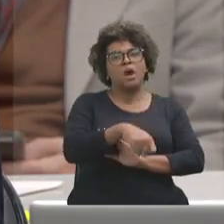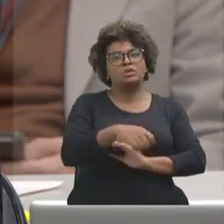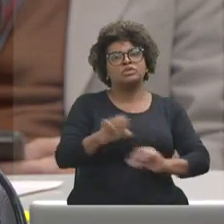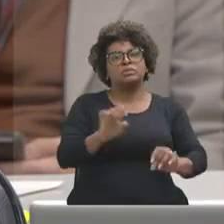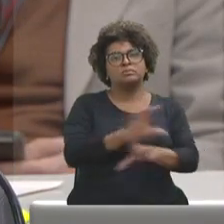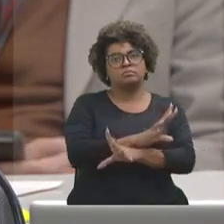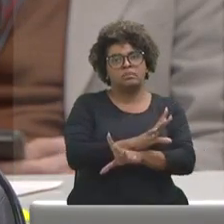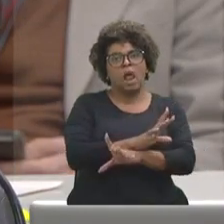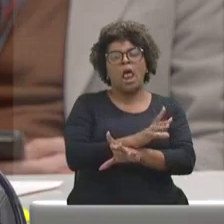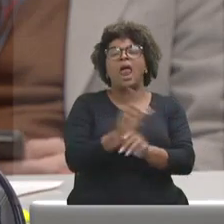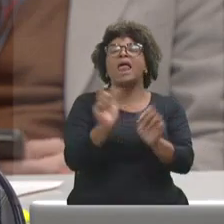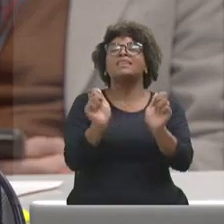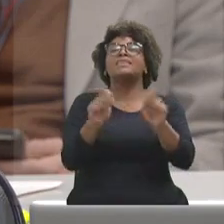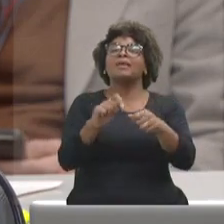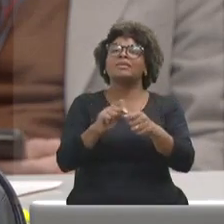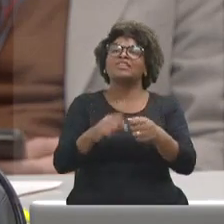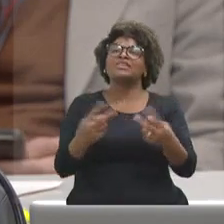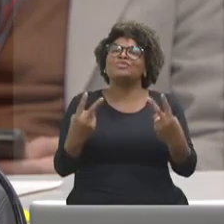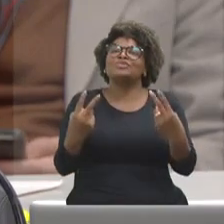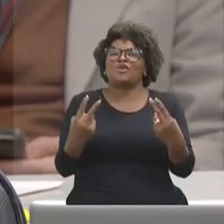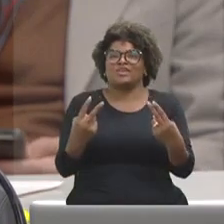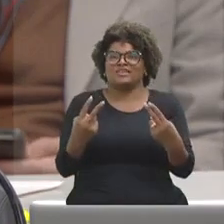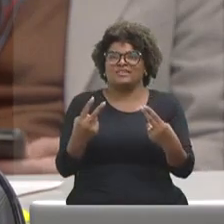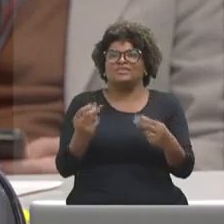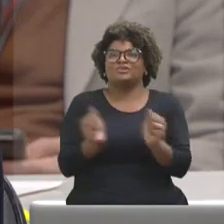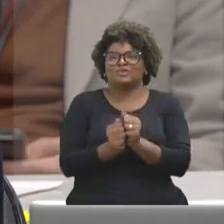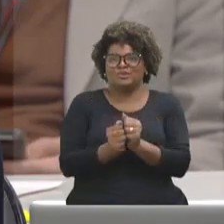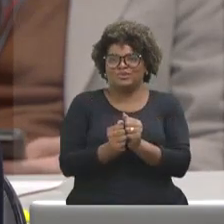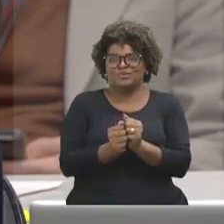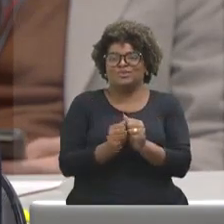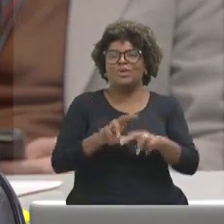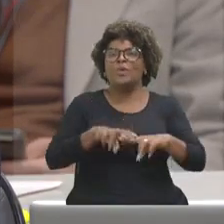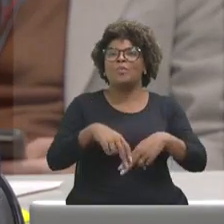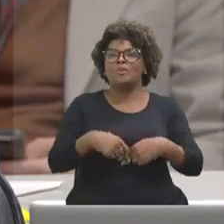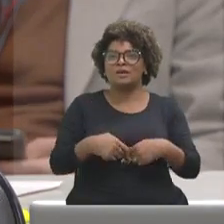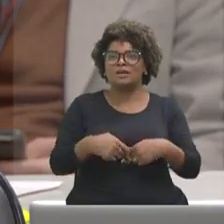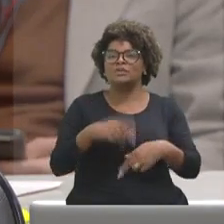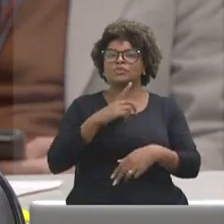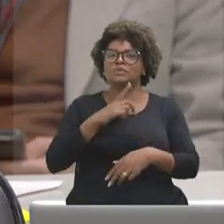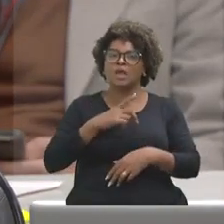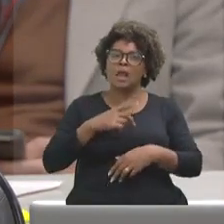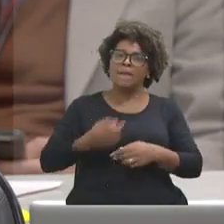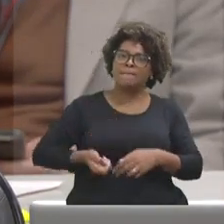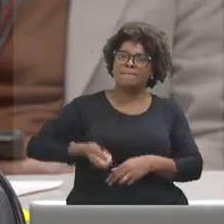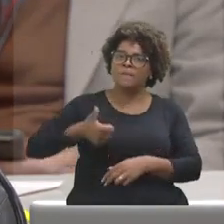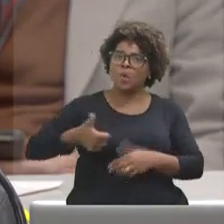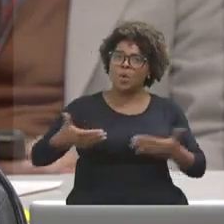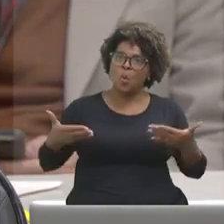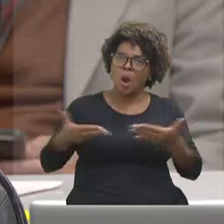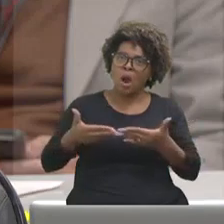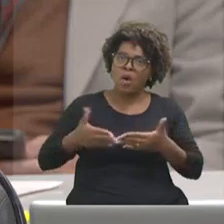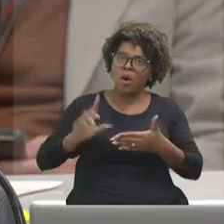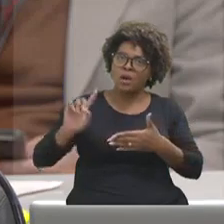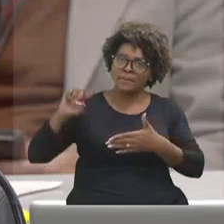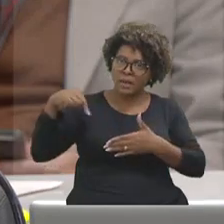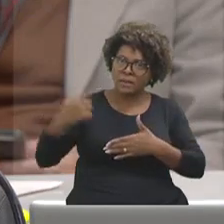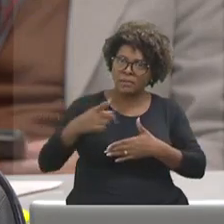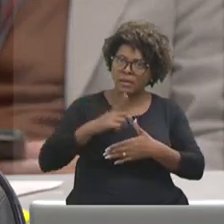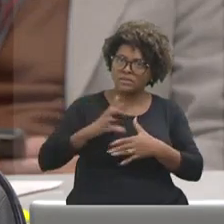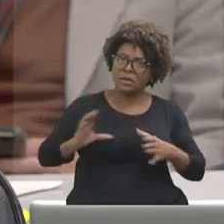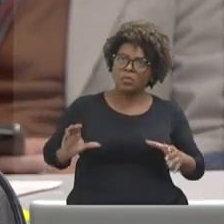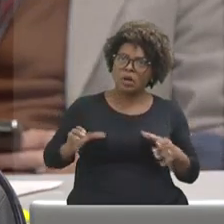o desenvolvimento dos projetos arquitetões complementares por isso que nós vamos ver poucos agora para de repente temos todo uma equipe